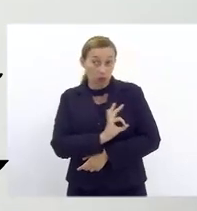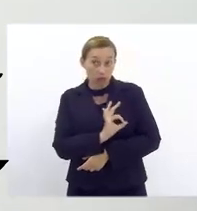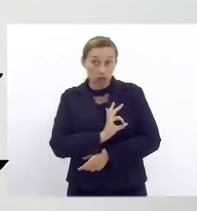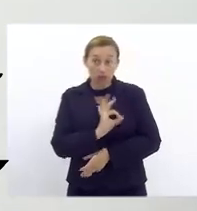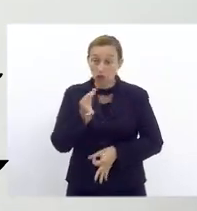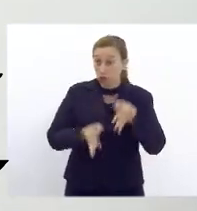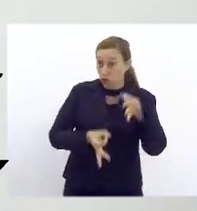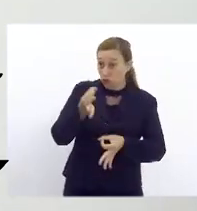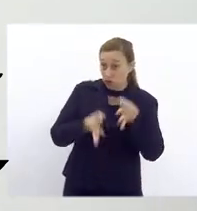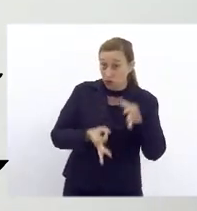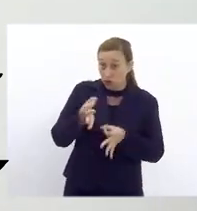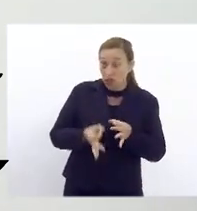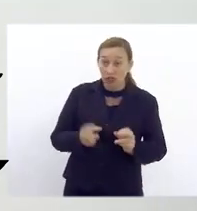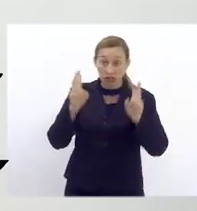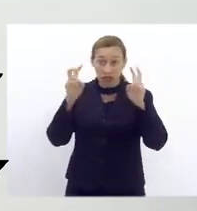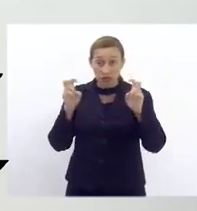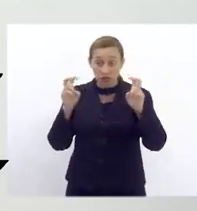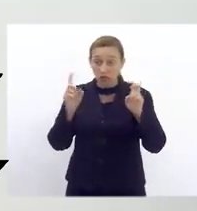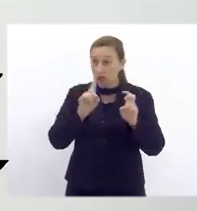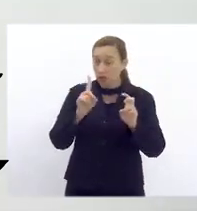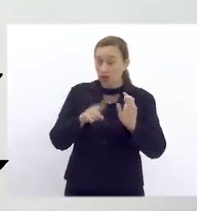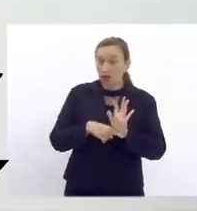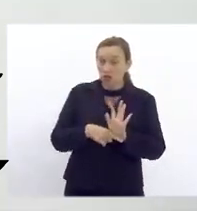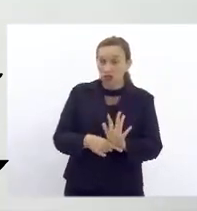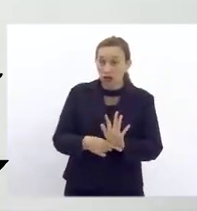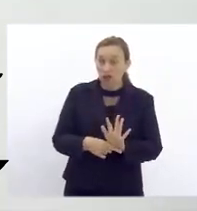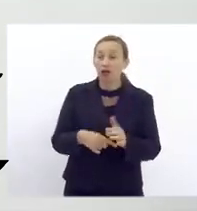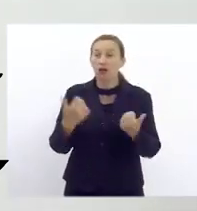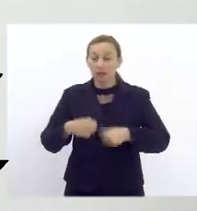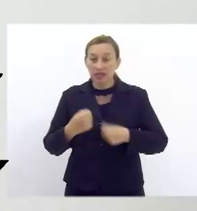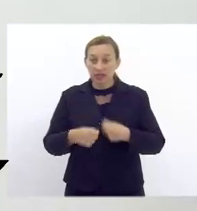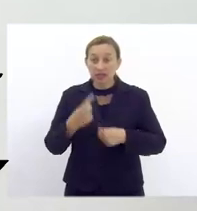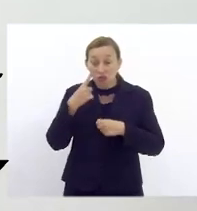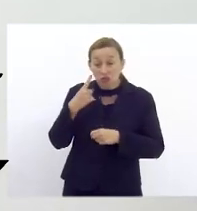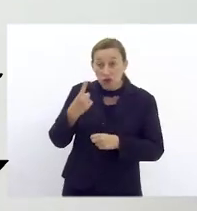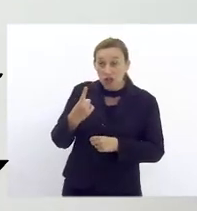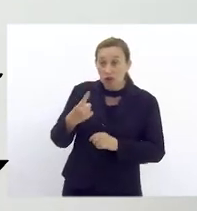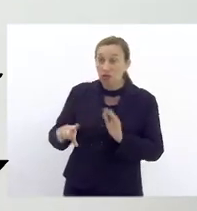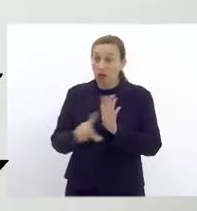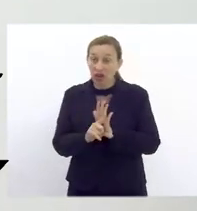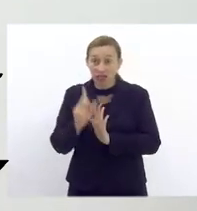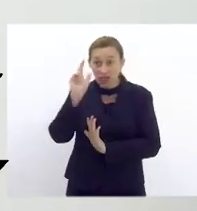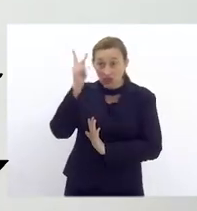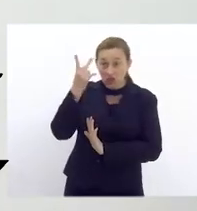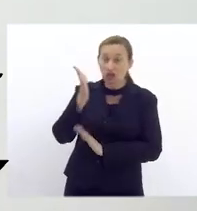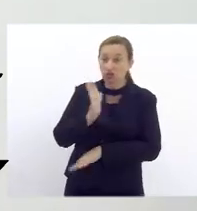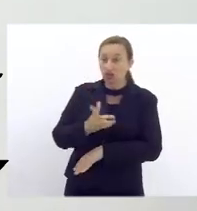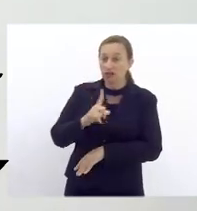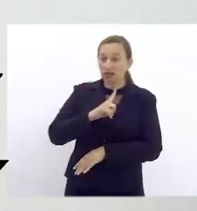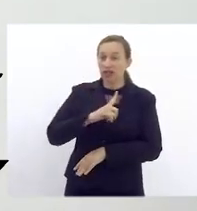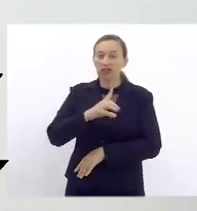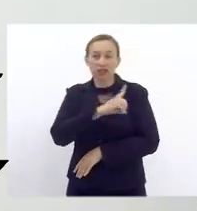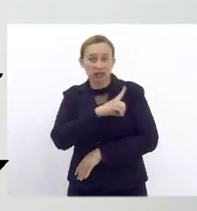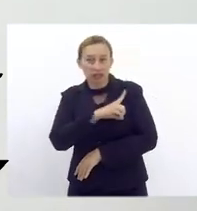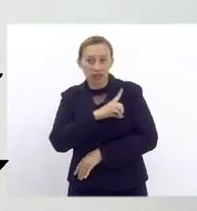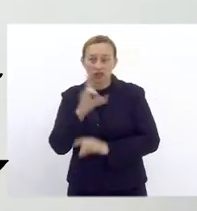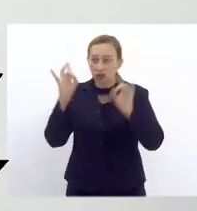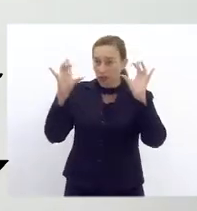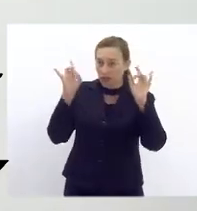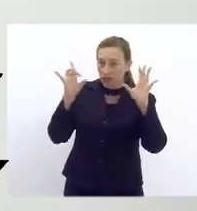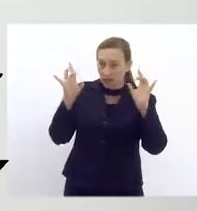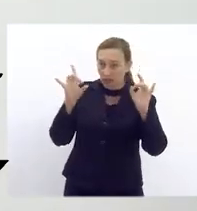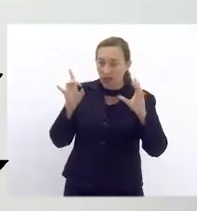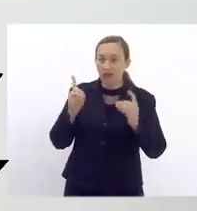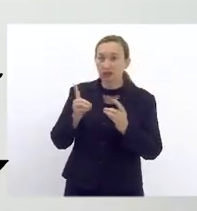no judiciário esses casos não são atendidos a gente precisa por exemplo olhar uma lei histórica e que já tem delegacia especializada de atendimento